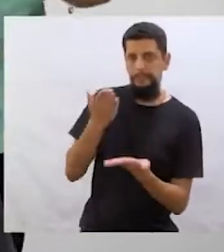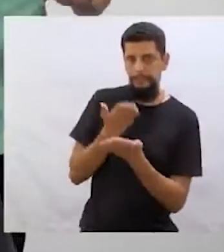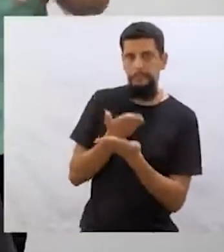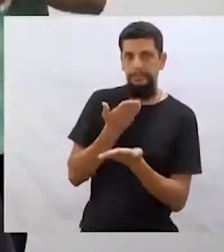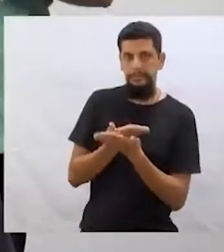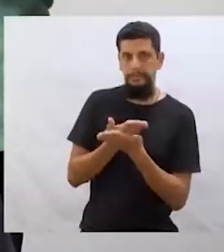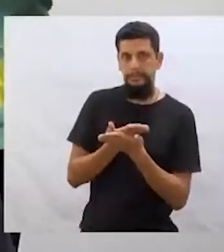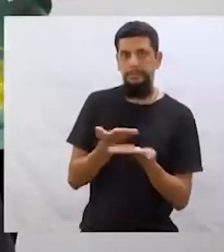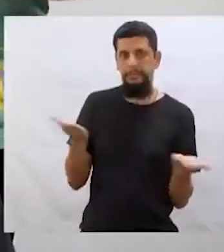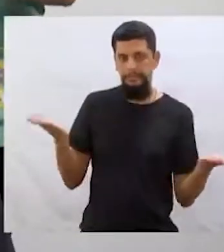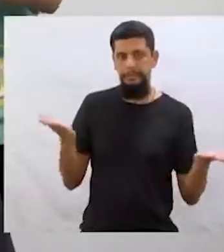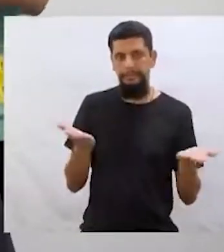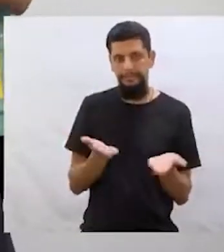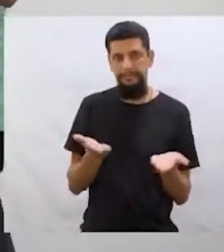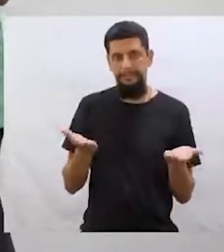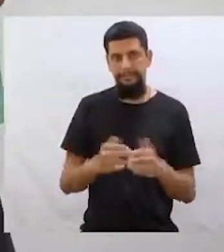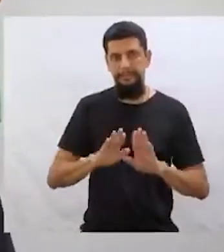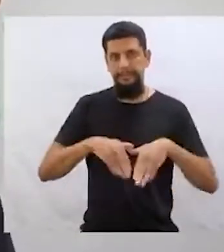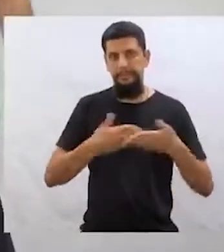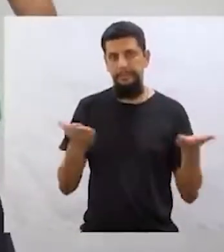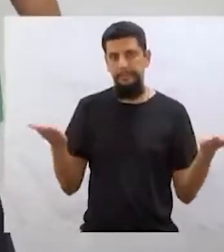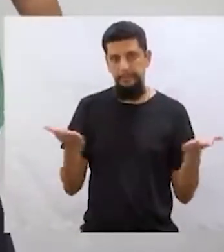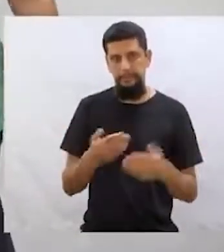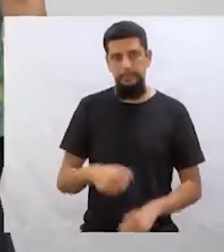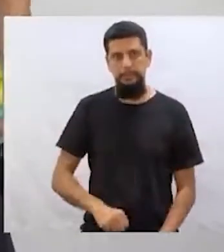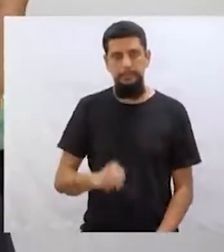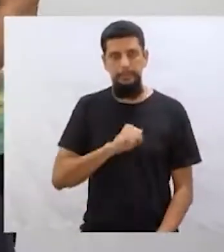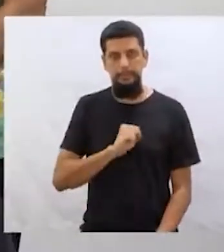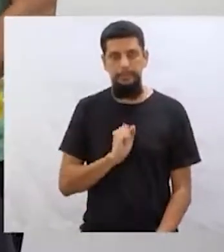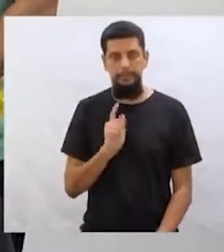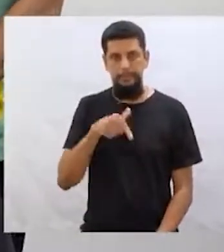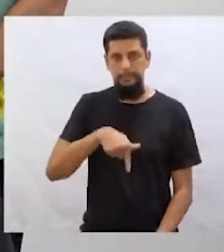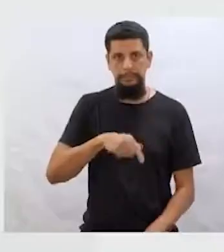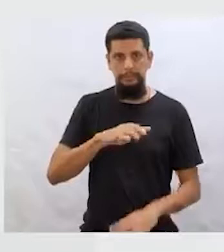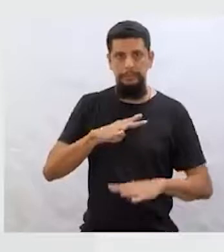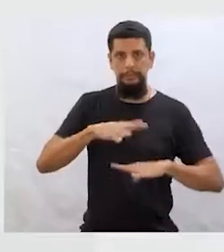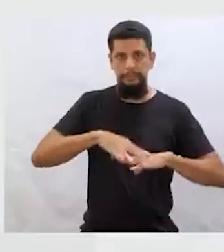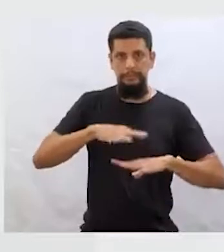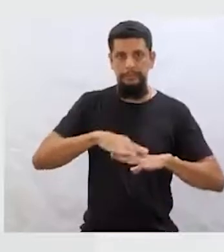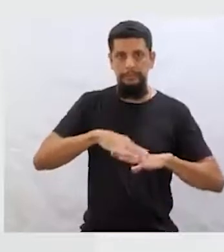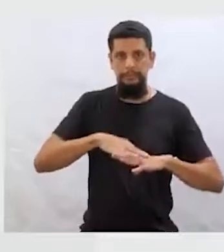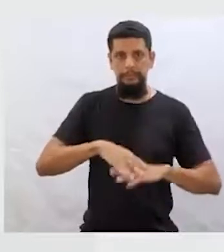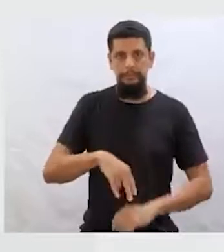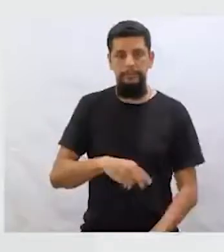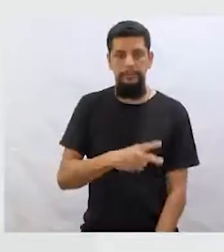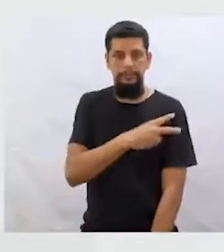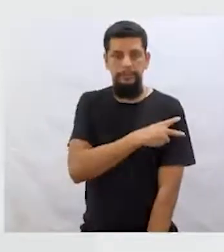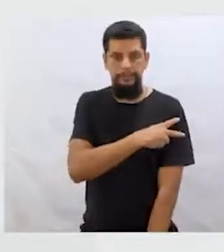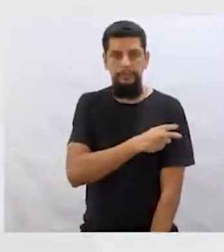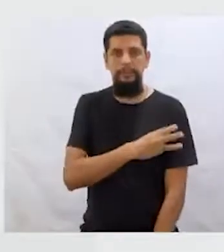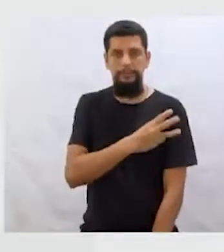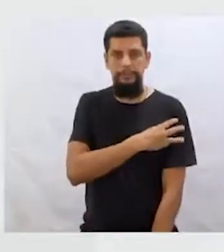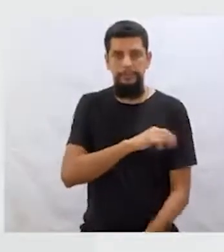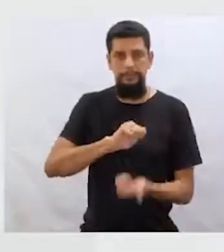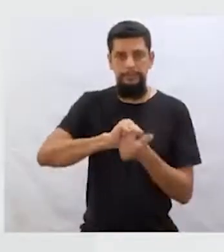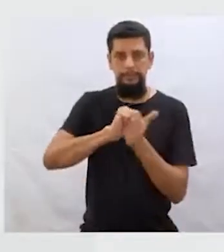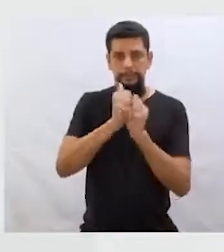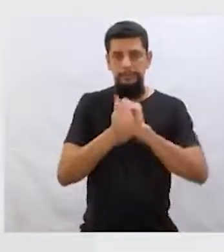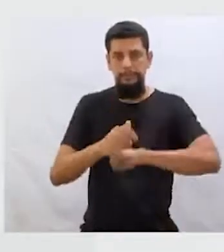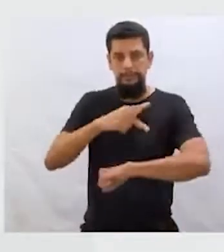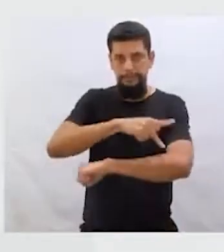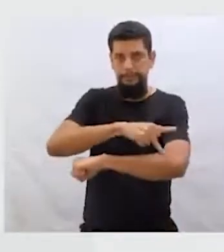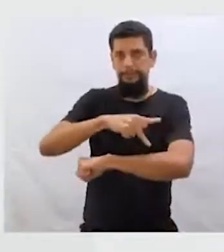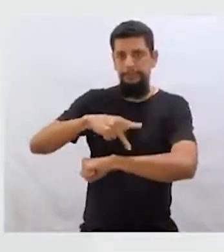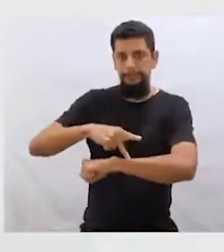para iniciar a nossa aula de hoje. Então, hoje nós vamos para a aula 7 de matemática para segundos e terceiros anos de